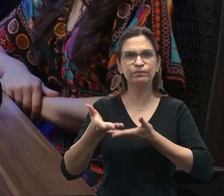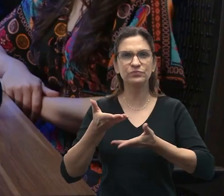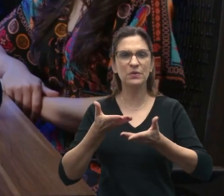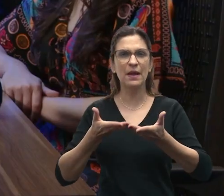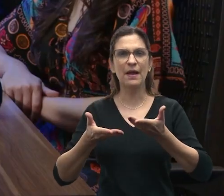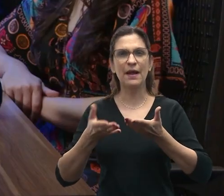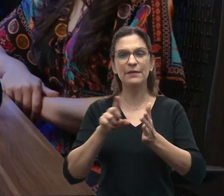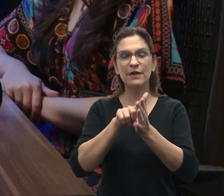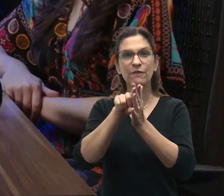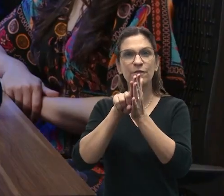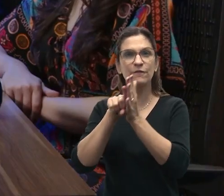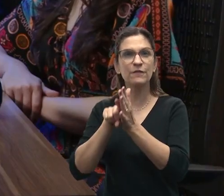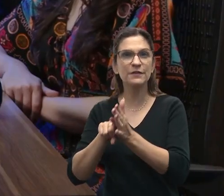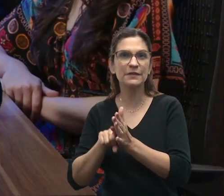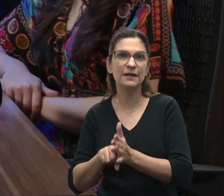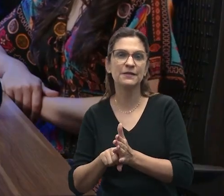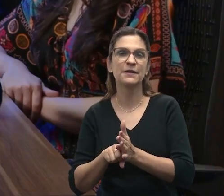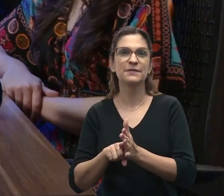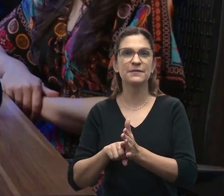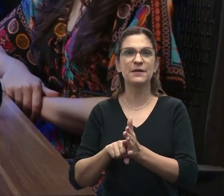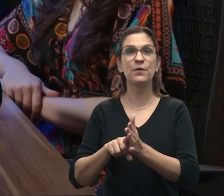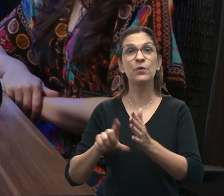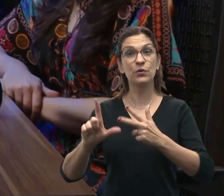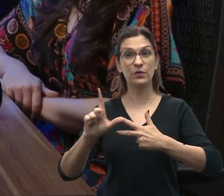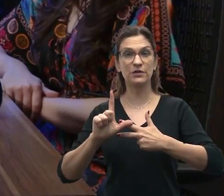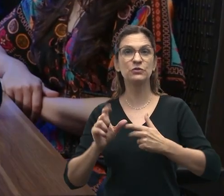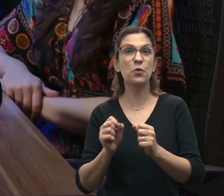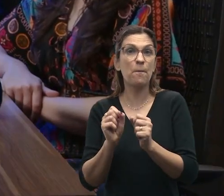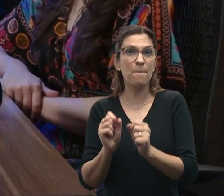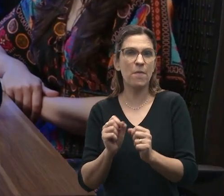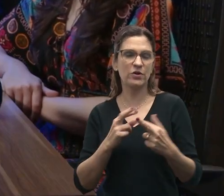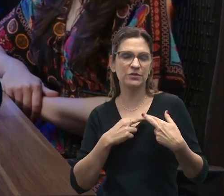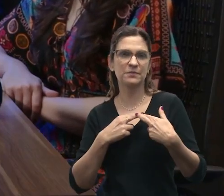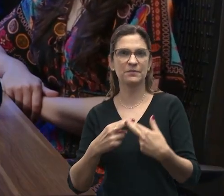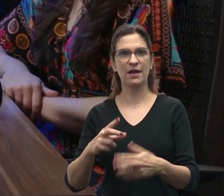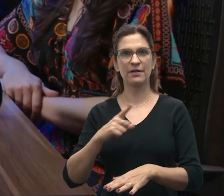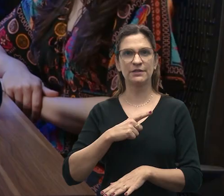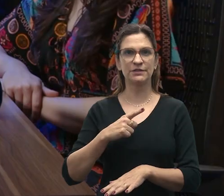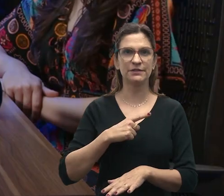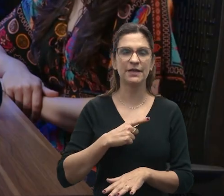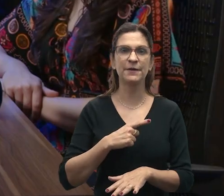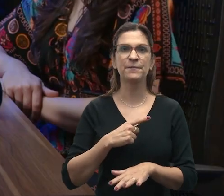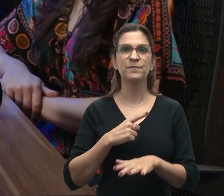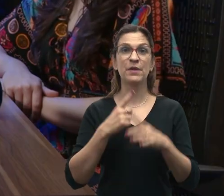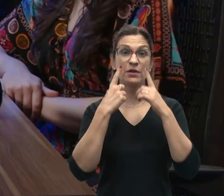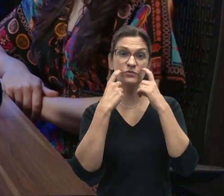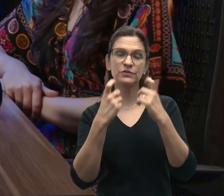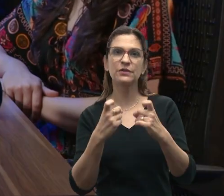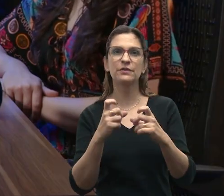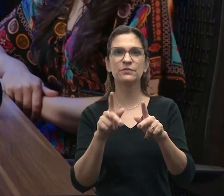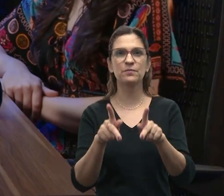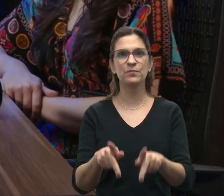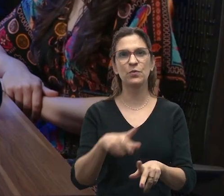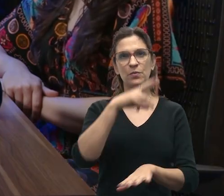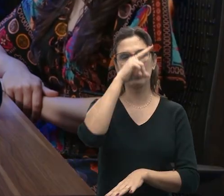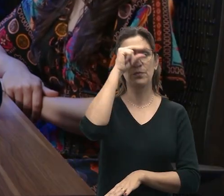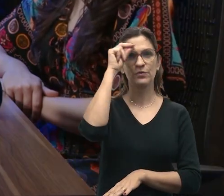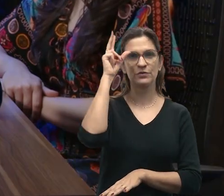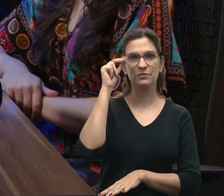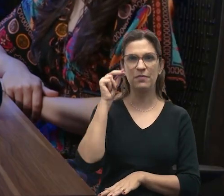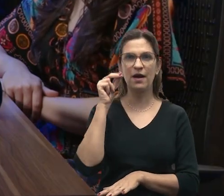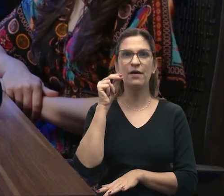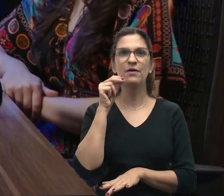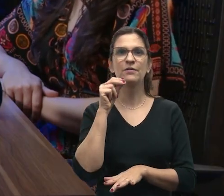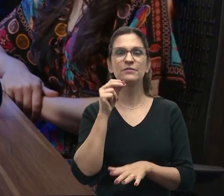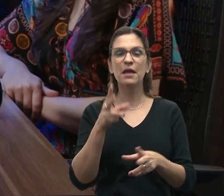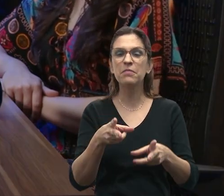para investigar determinado fato que interessa ao Poder Público Municipal e que a falta da